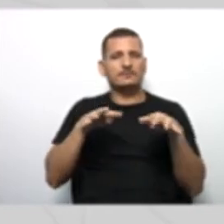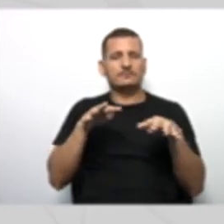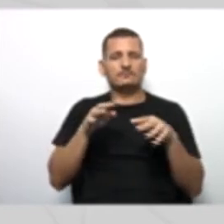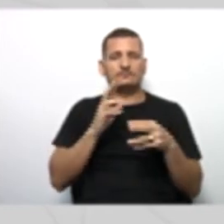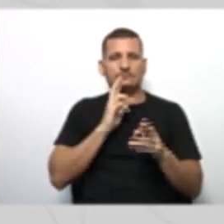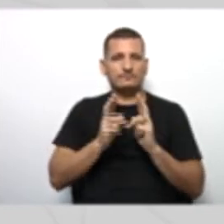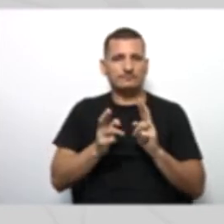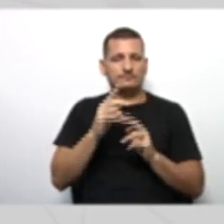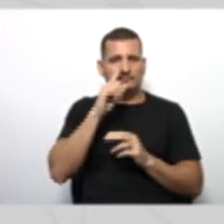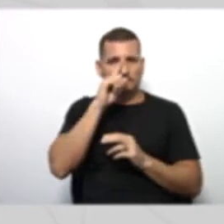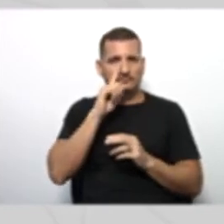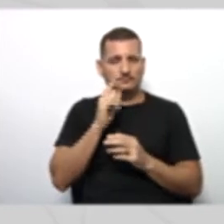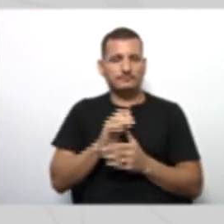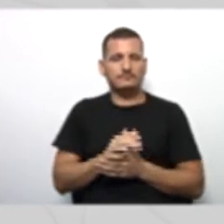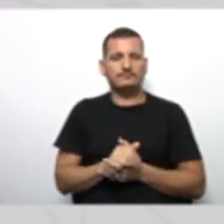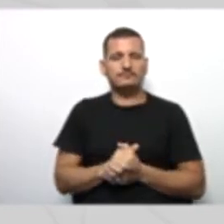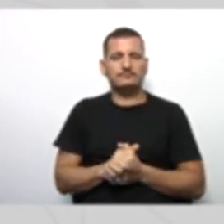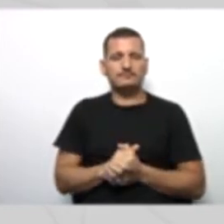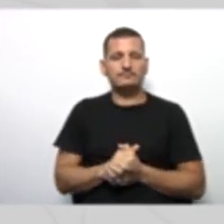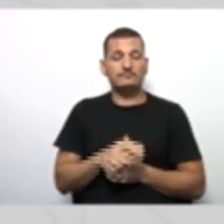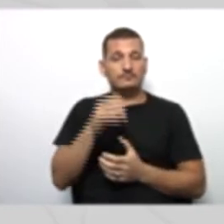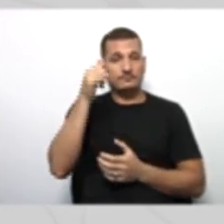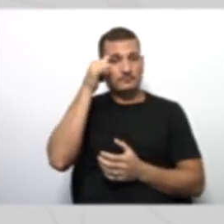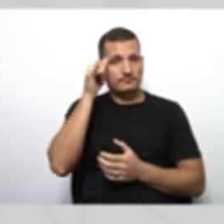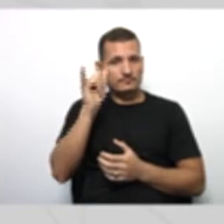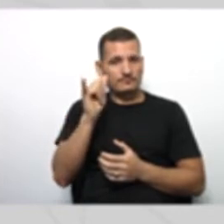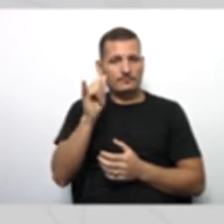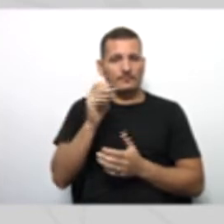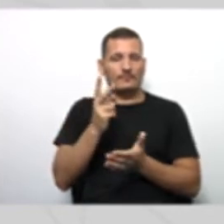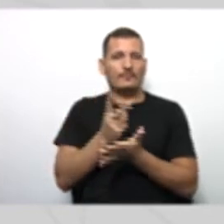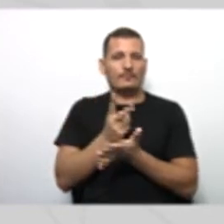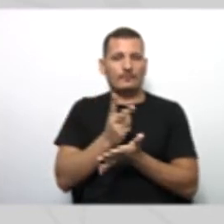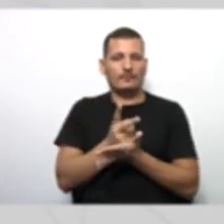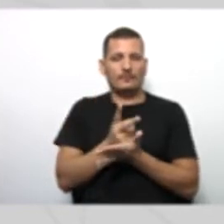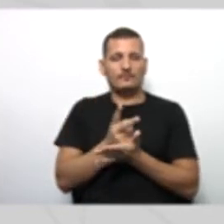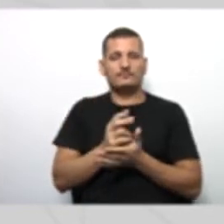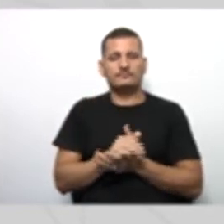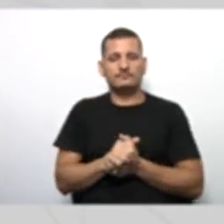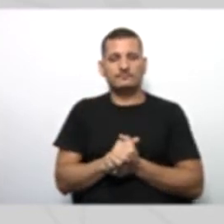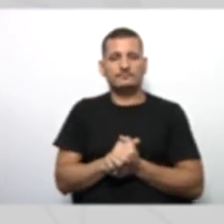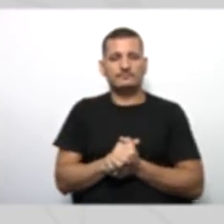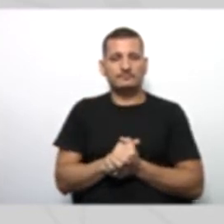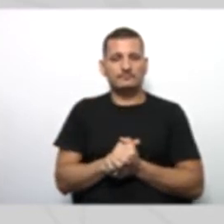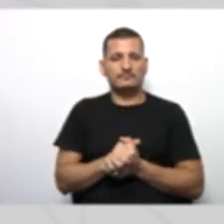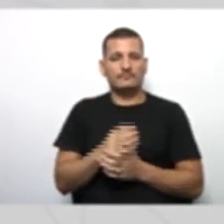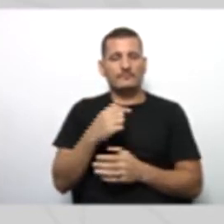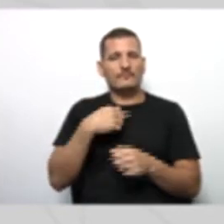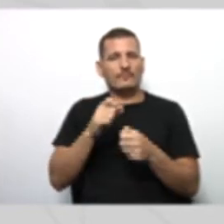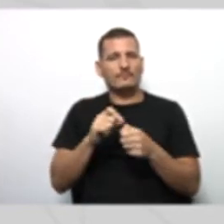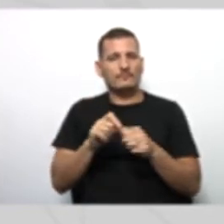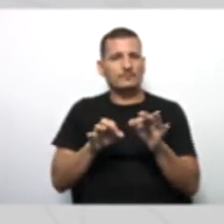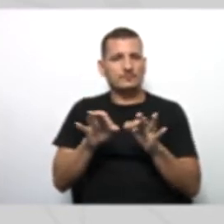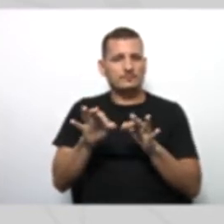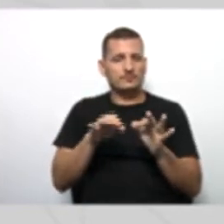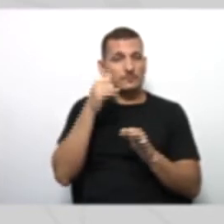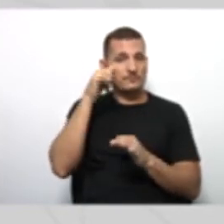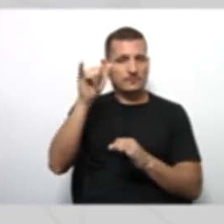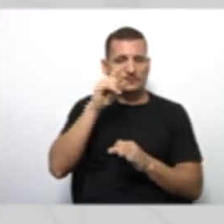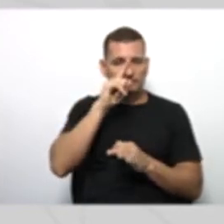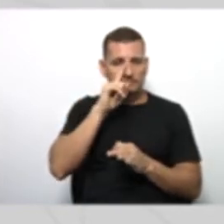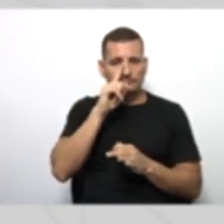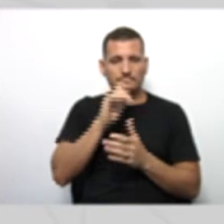de desenvolvimento de opções e ações para aumentar as oportunidades e reduzir as ameaças aos objetivos do projeto.